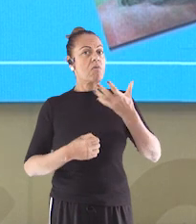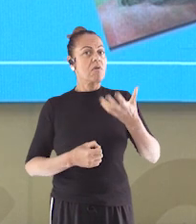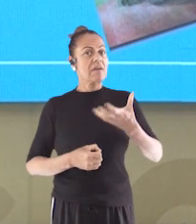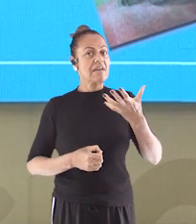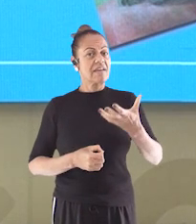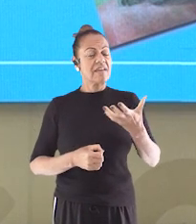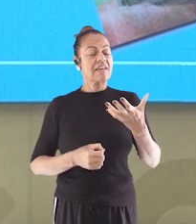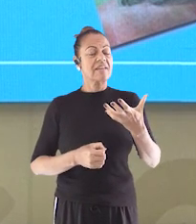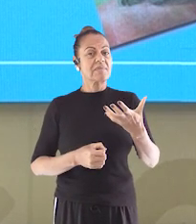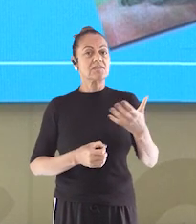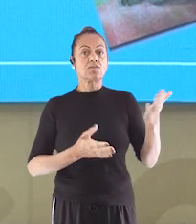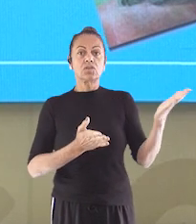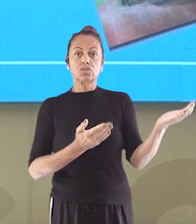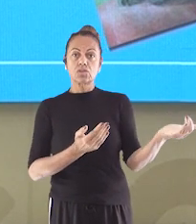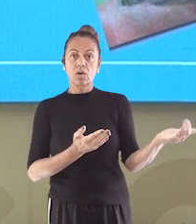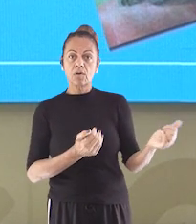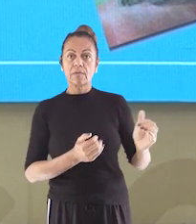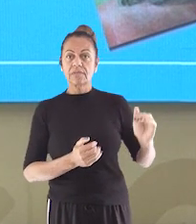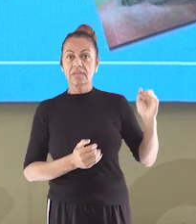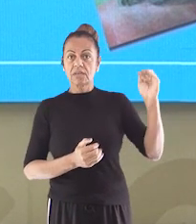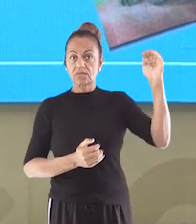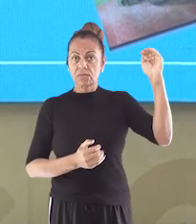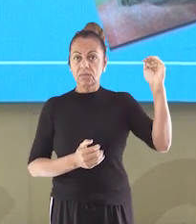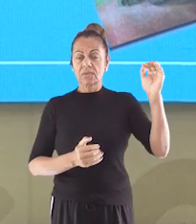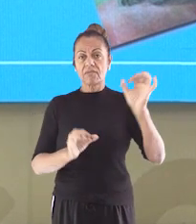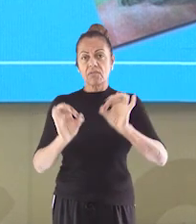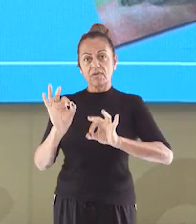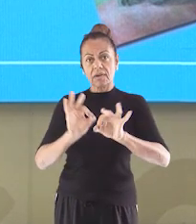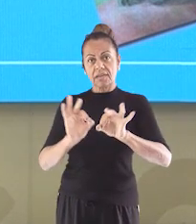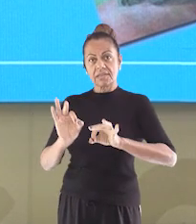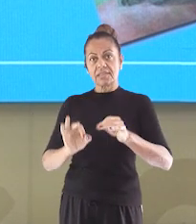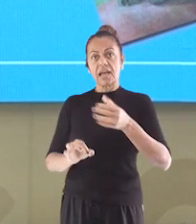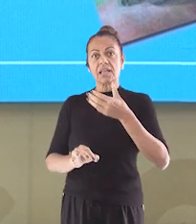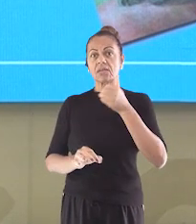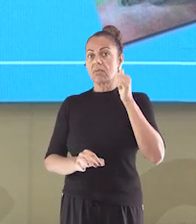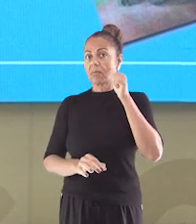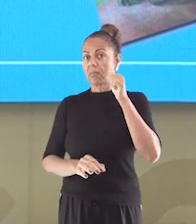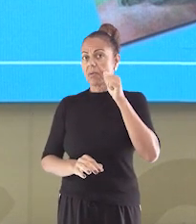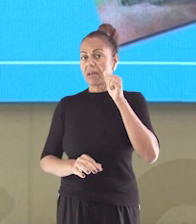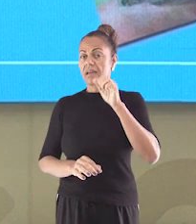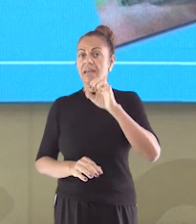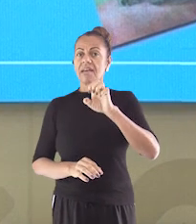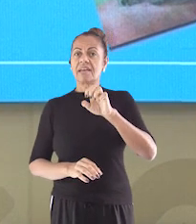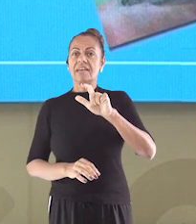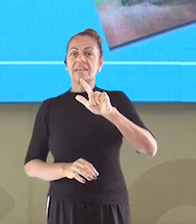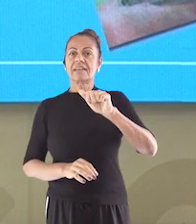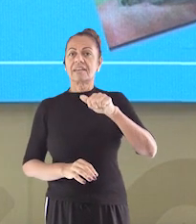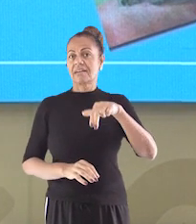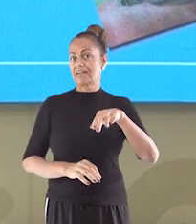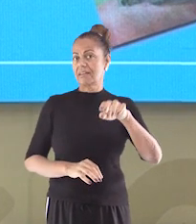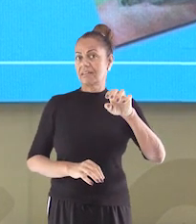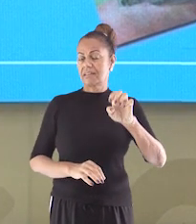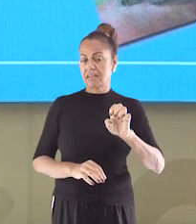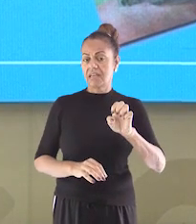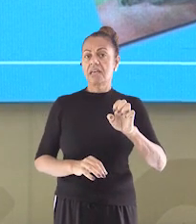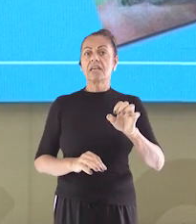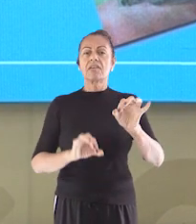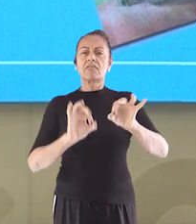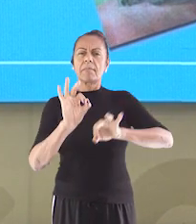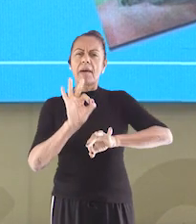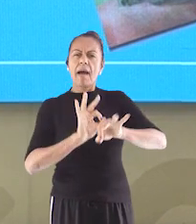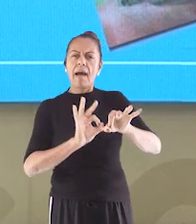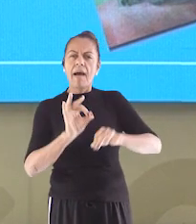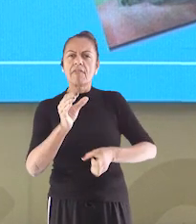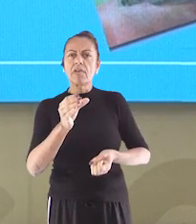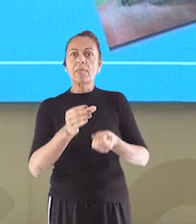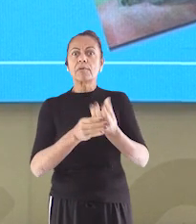de poemas sobre jovens e adultos, organizado pela jornalista e escritora Elane Del Bobo. Os poemas são de autoria dos